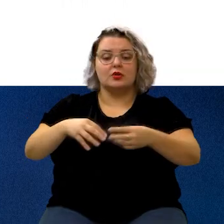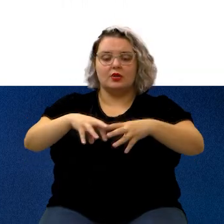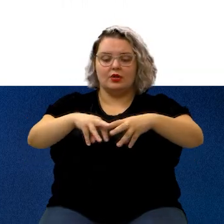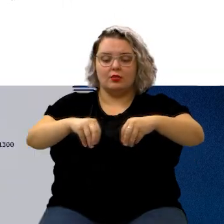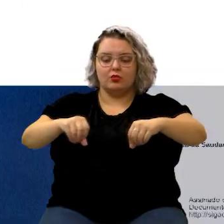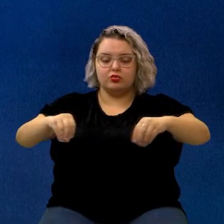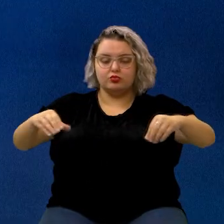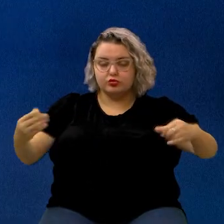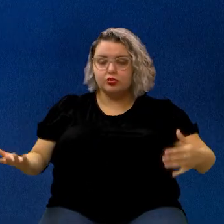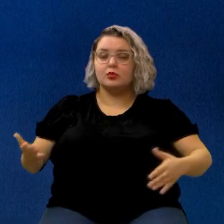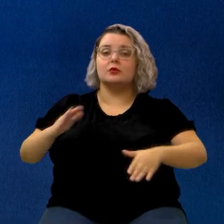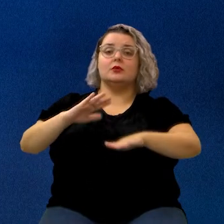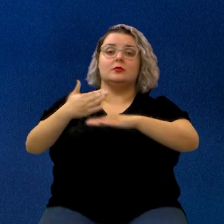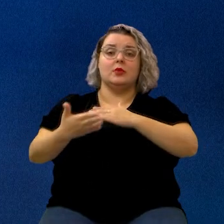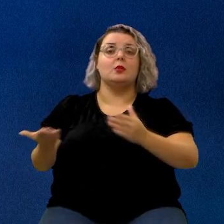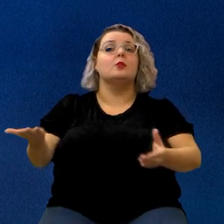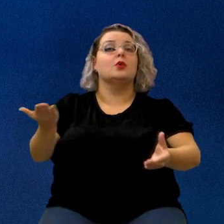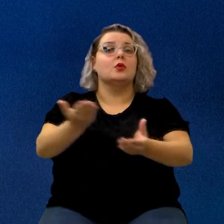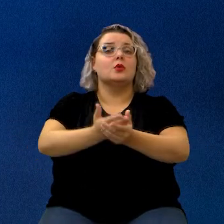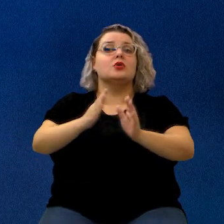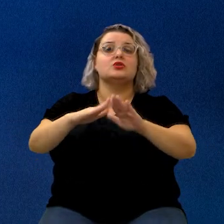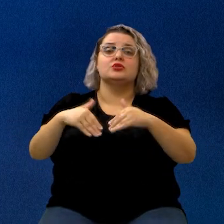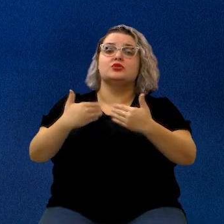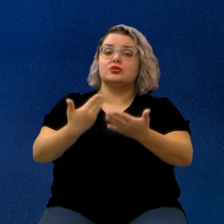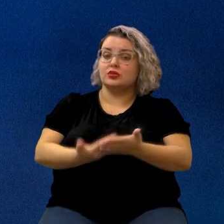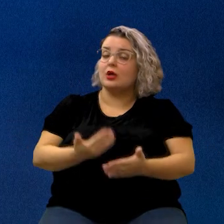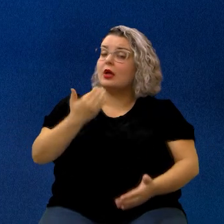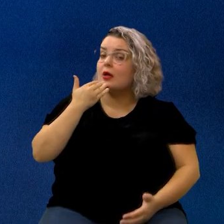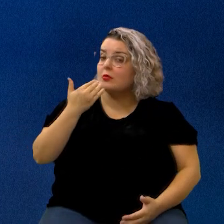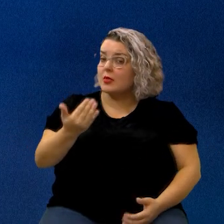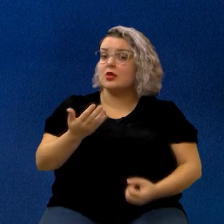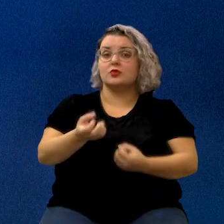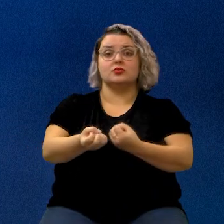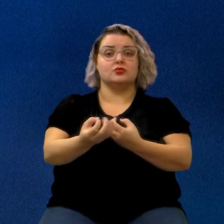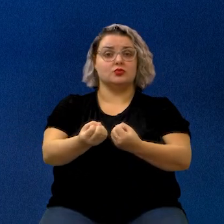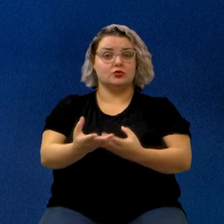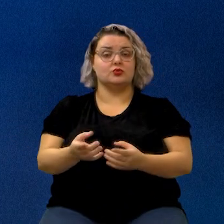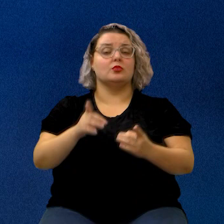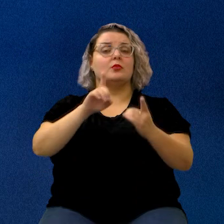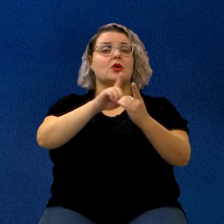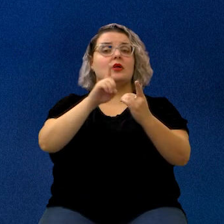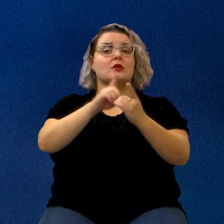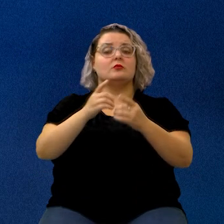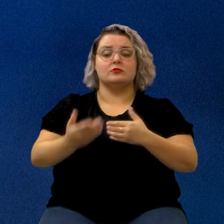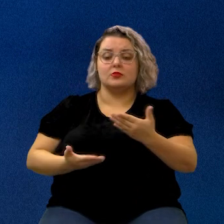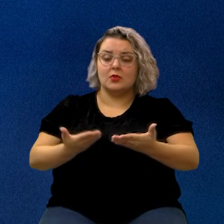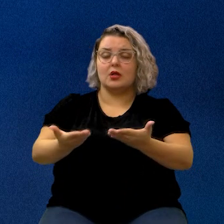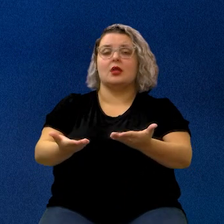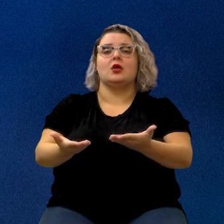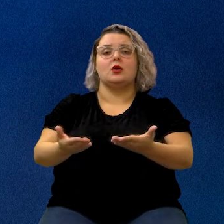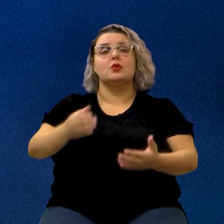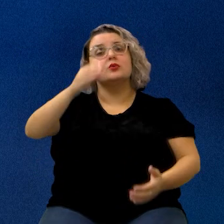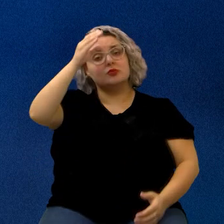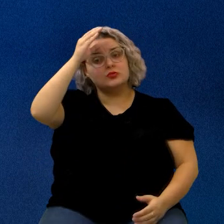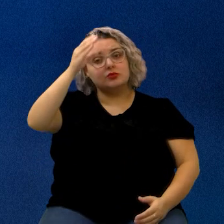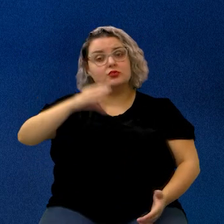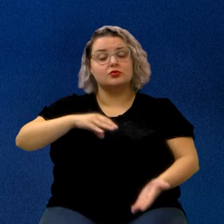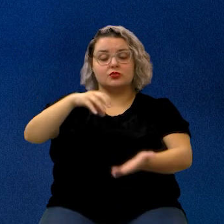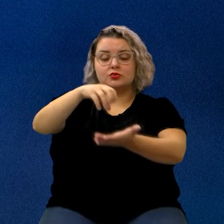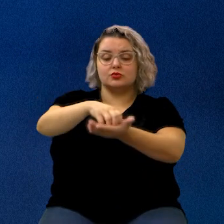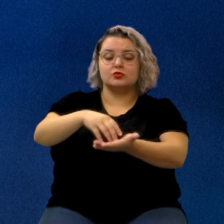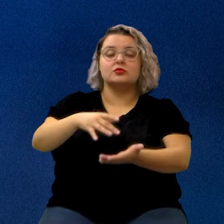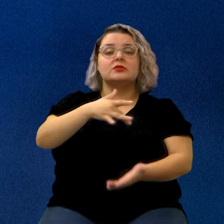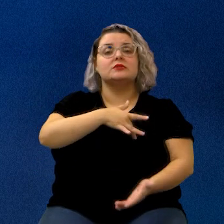do Bairro protocolou o requerimentos em que solicita informações sobre atendimento prestado aos municípios no Centro de Saúde